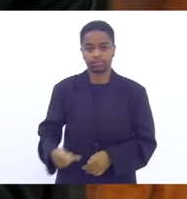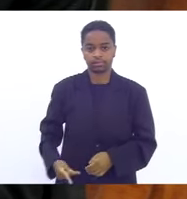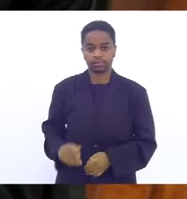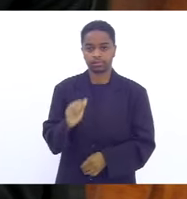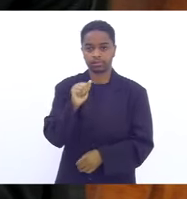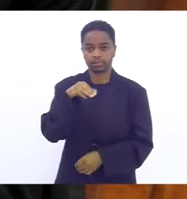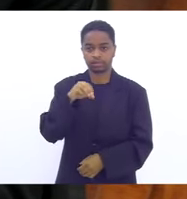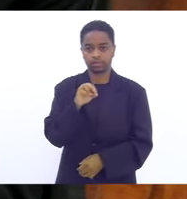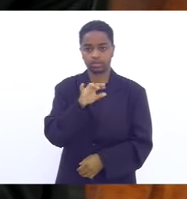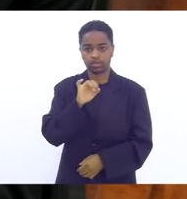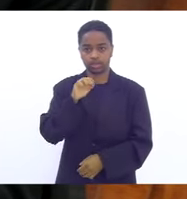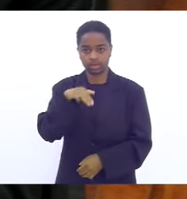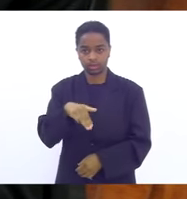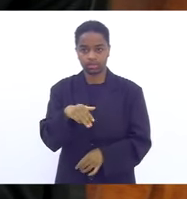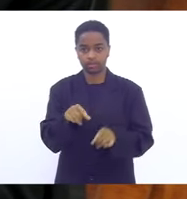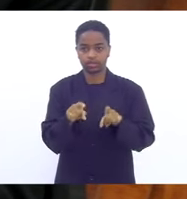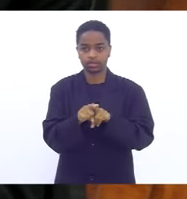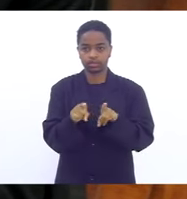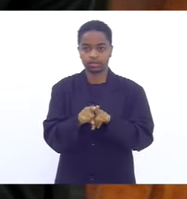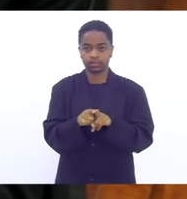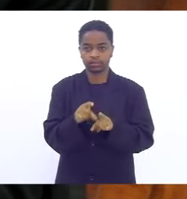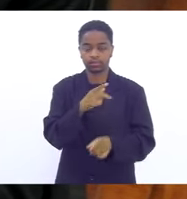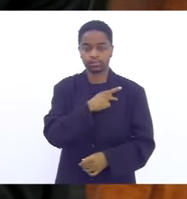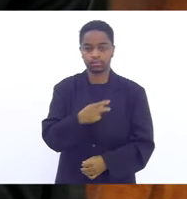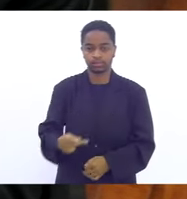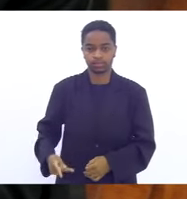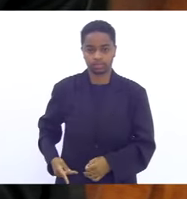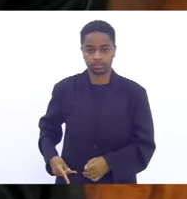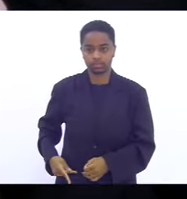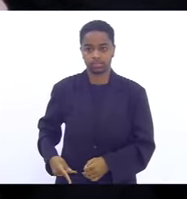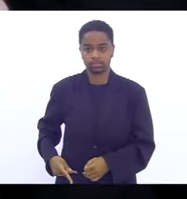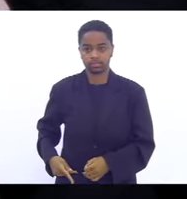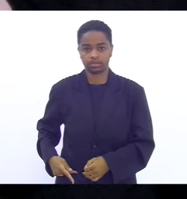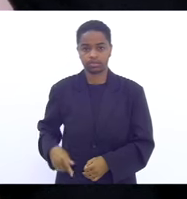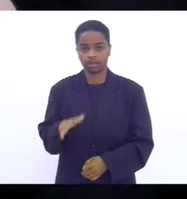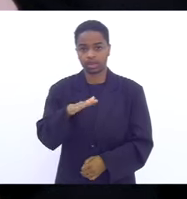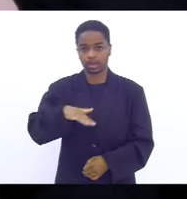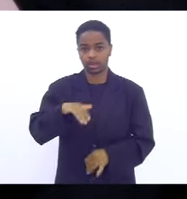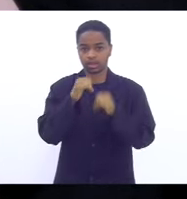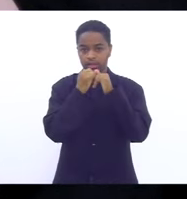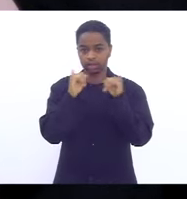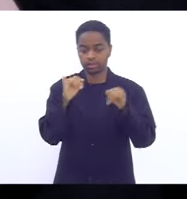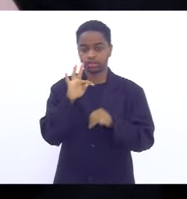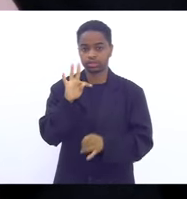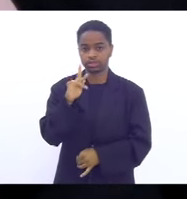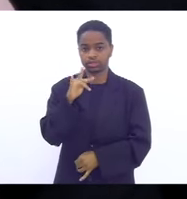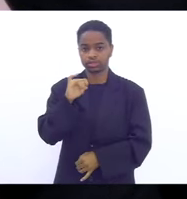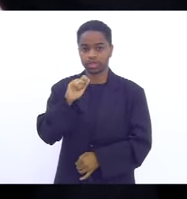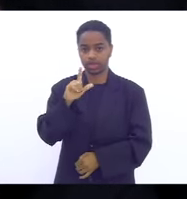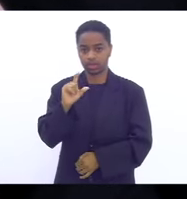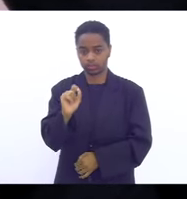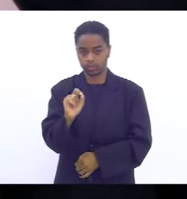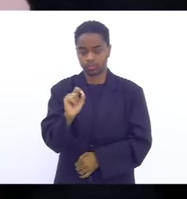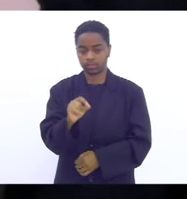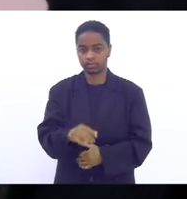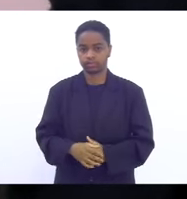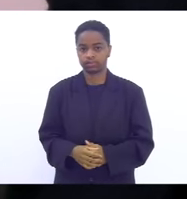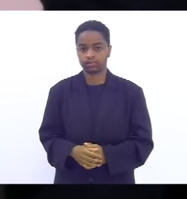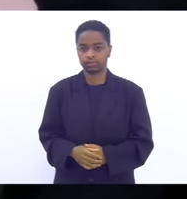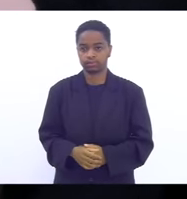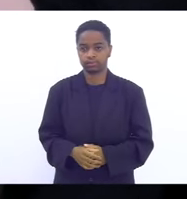Amorim, entendeu? Nosso também presidente aqui, né, de Minas e Energia, Tiago Rangel,